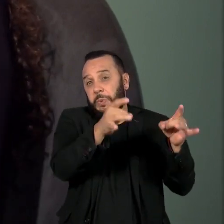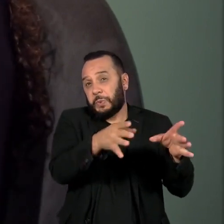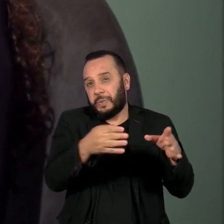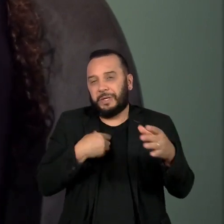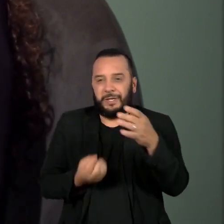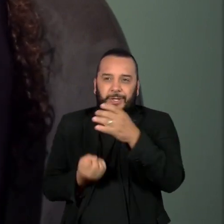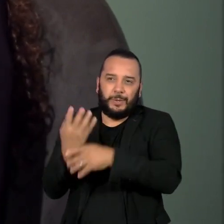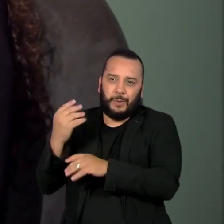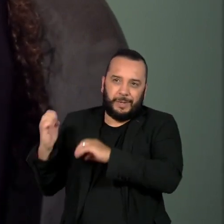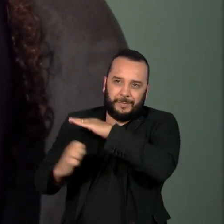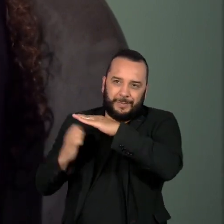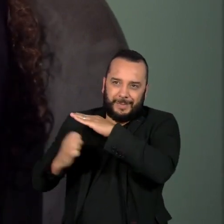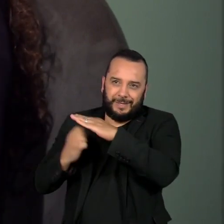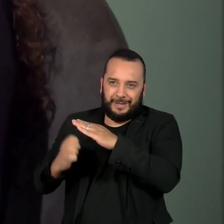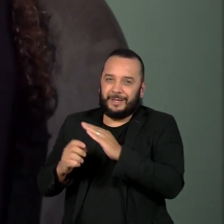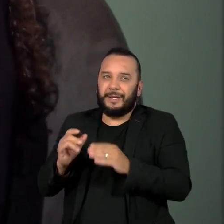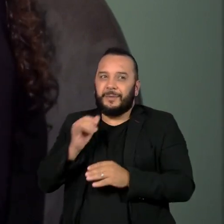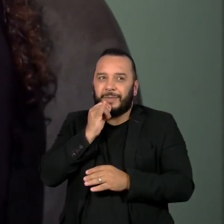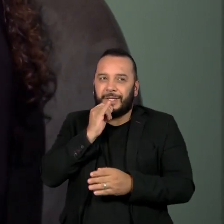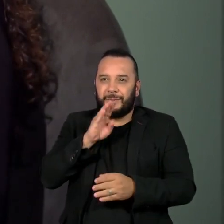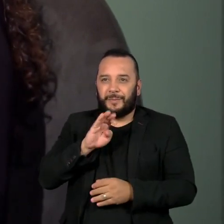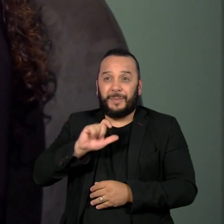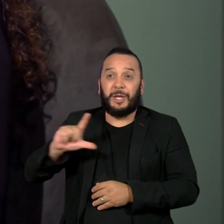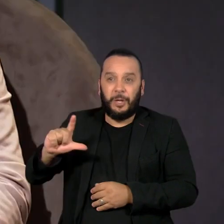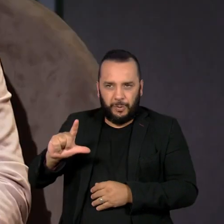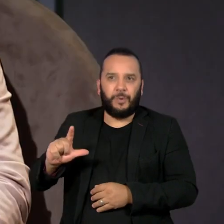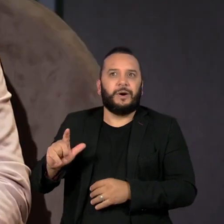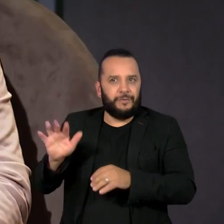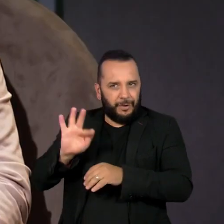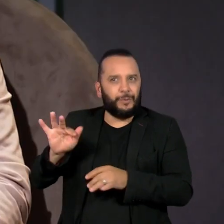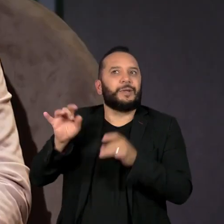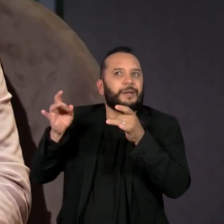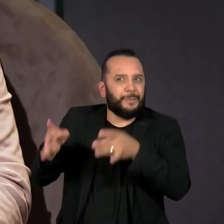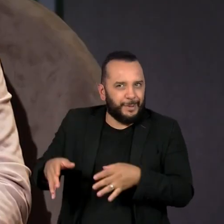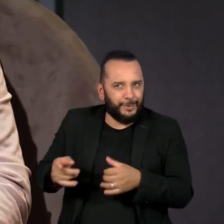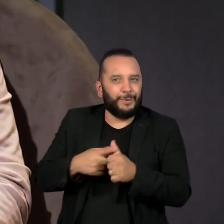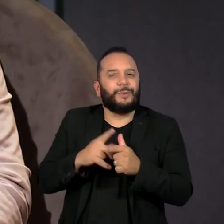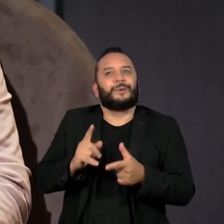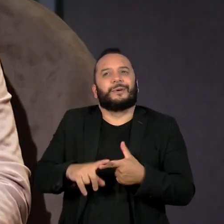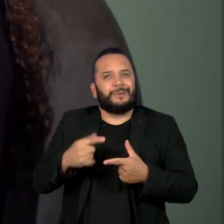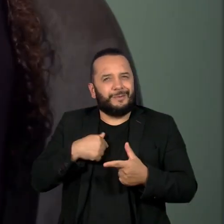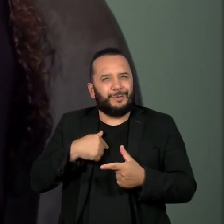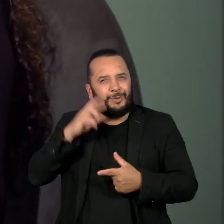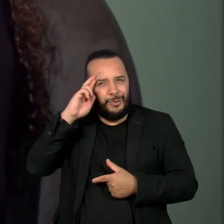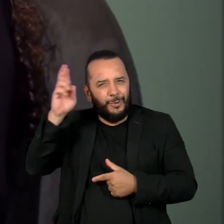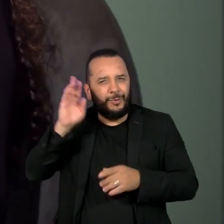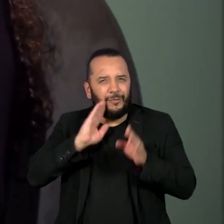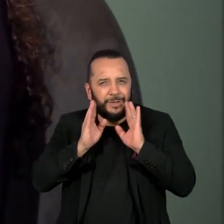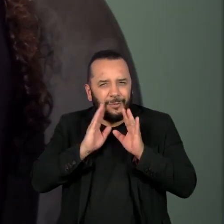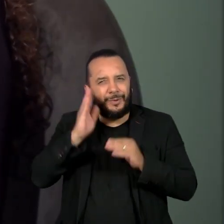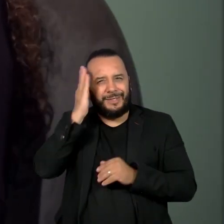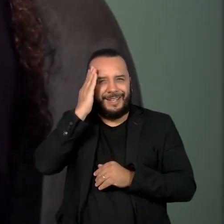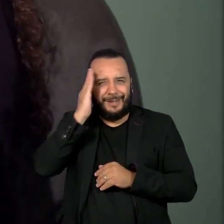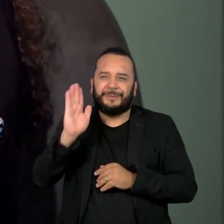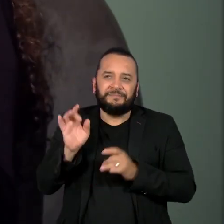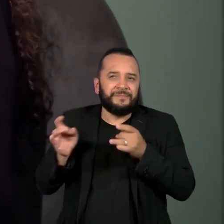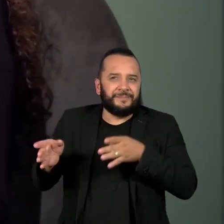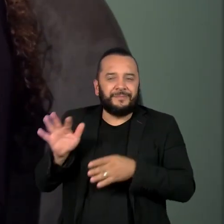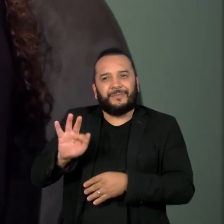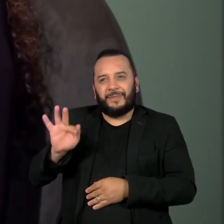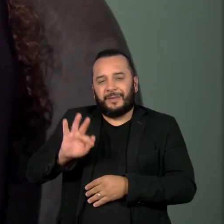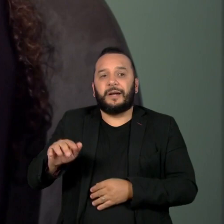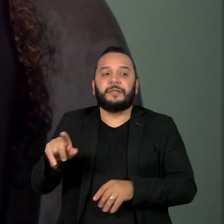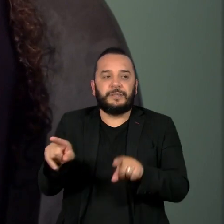aí o Bill Gates, entre outras figuras, mas quando a gente está falando das pessoas no nosso